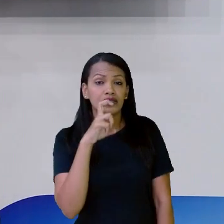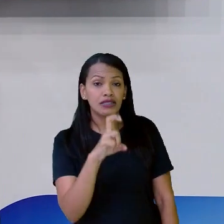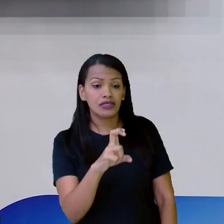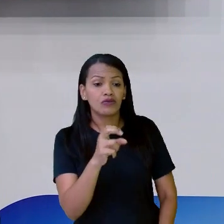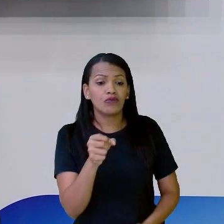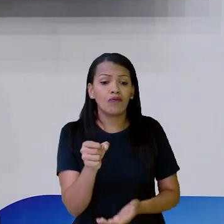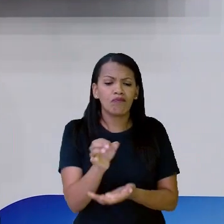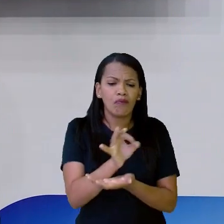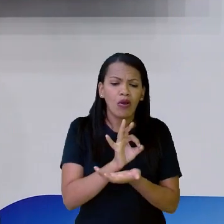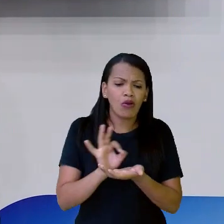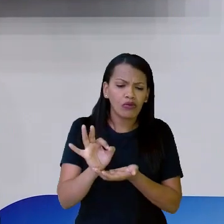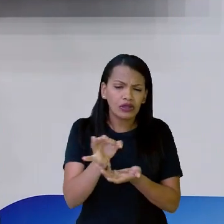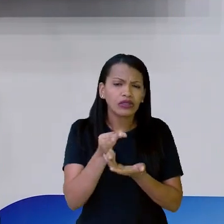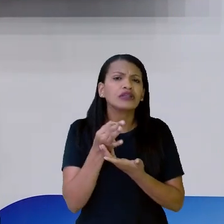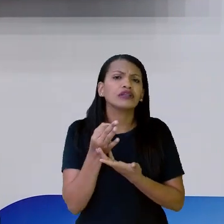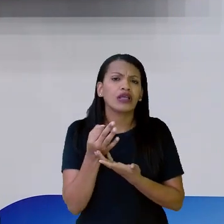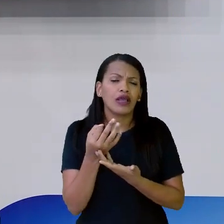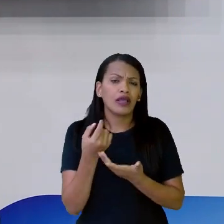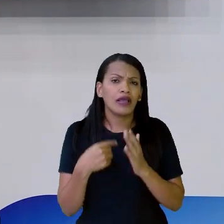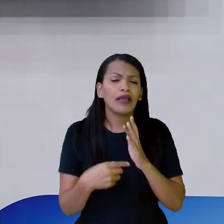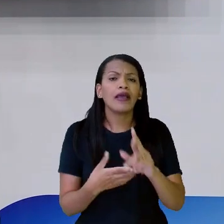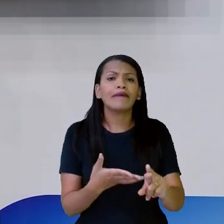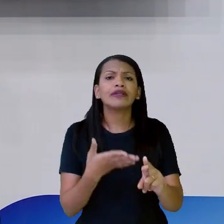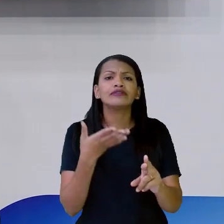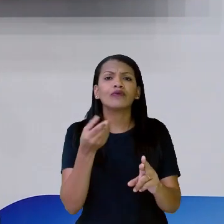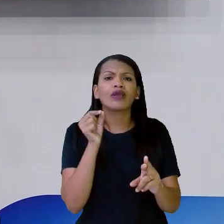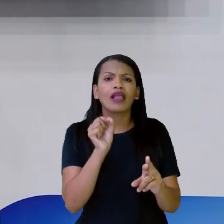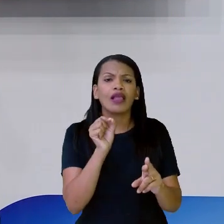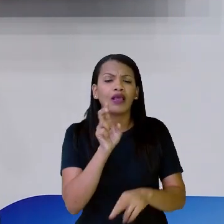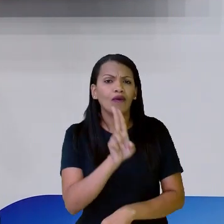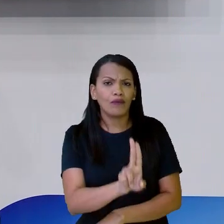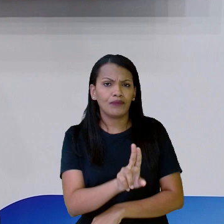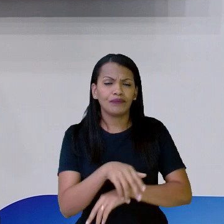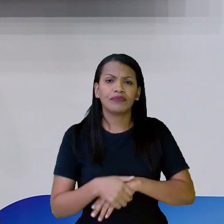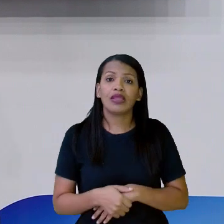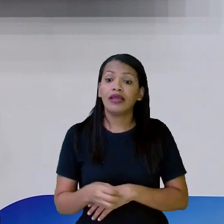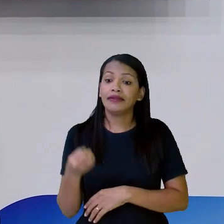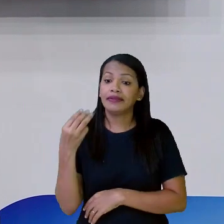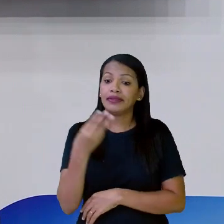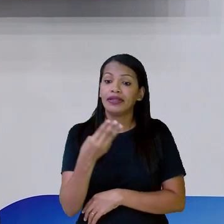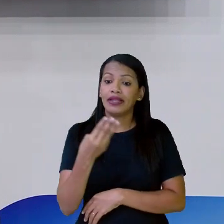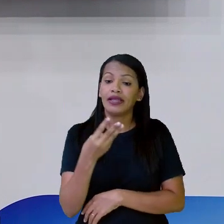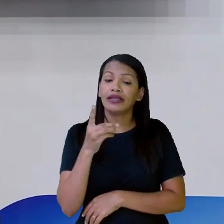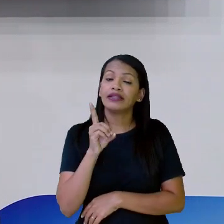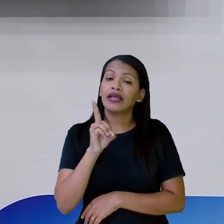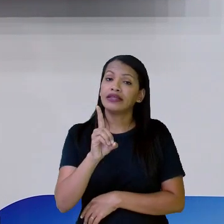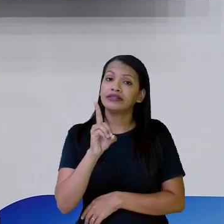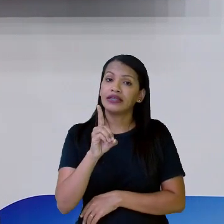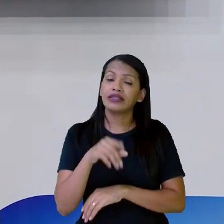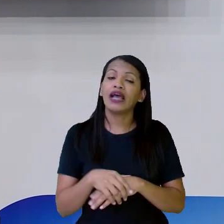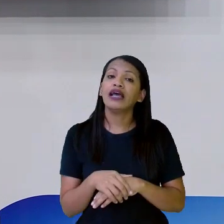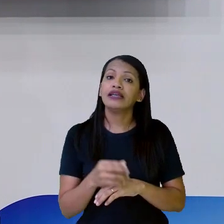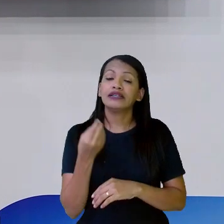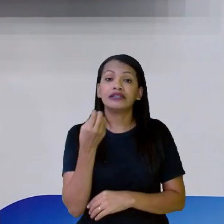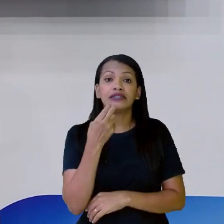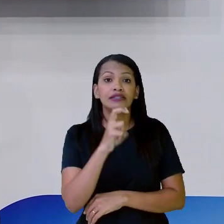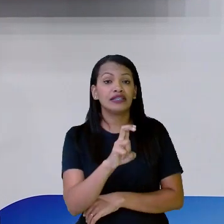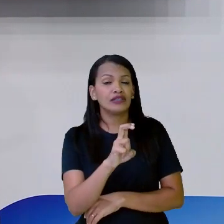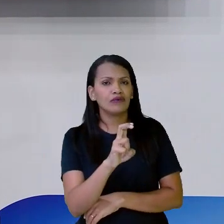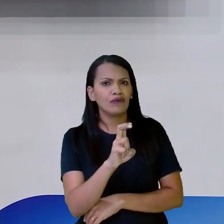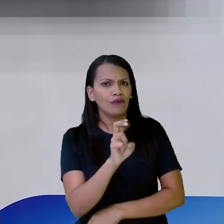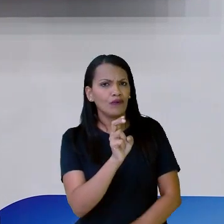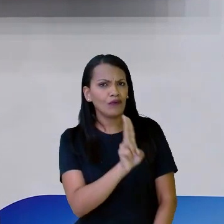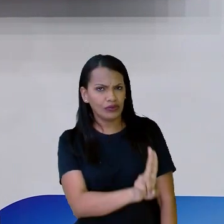representaria nossa unidade. 3 dezenas e 5 unidades. É só